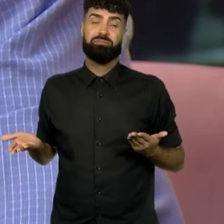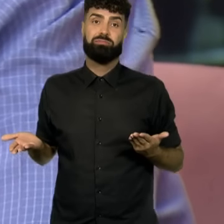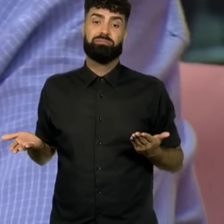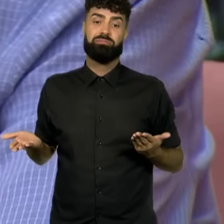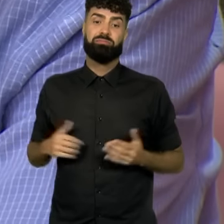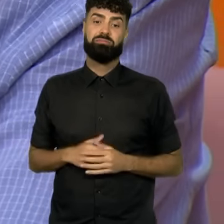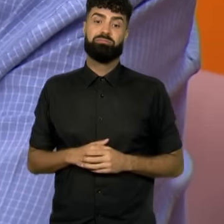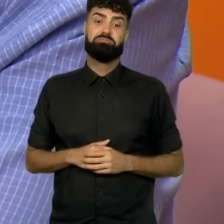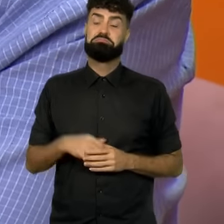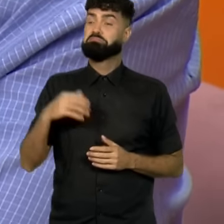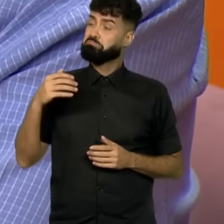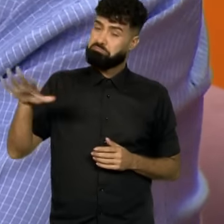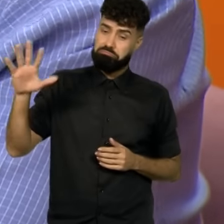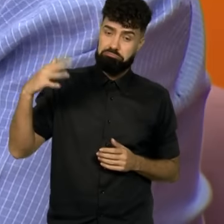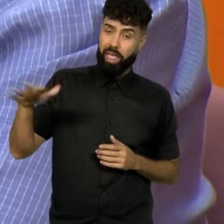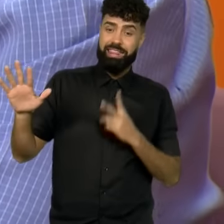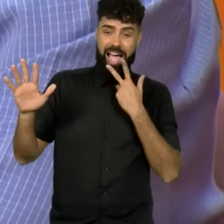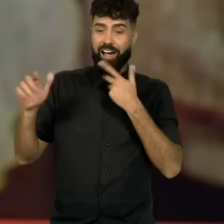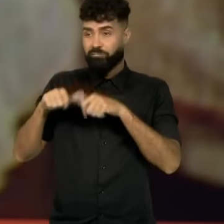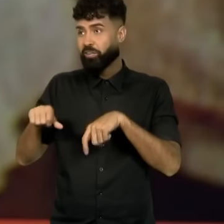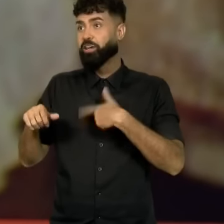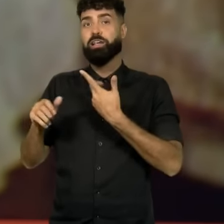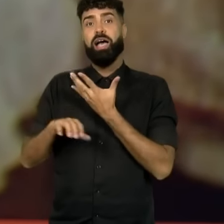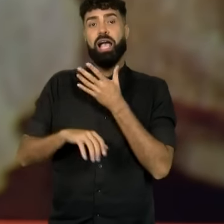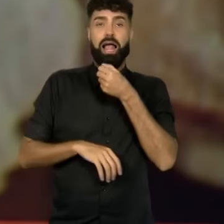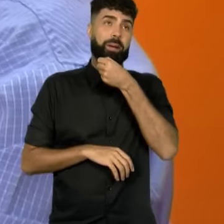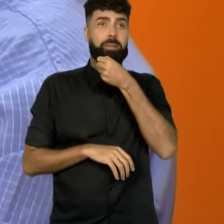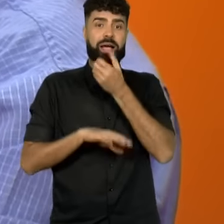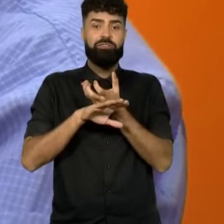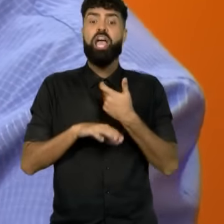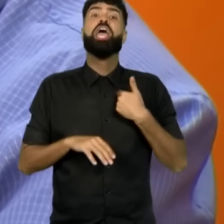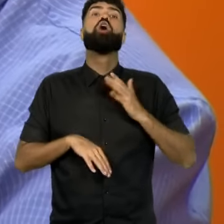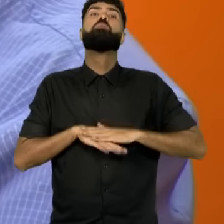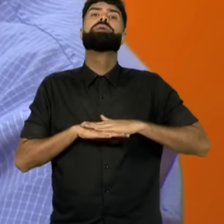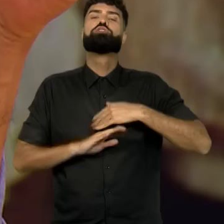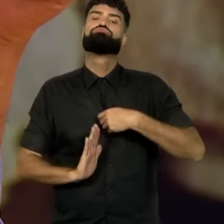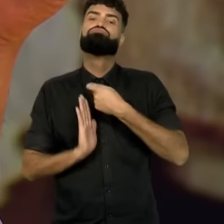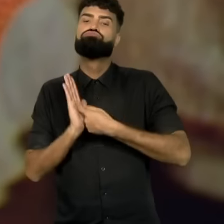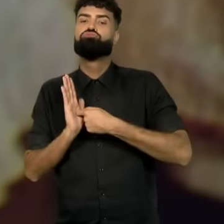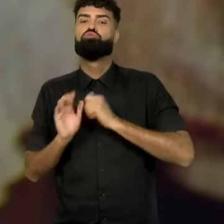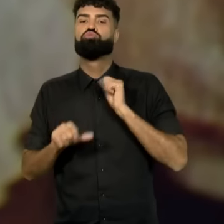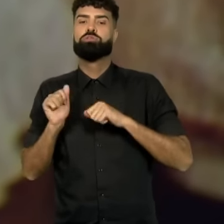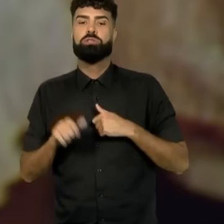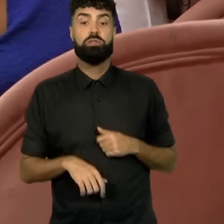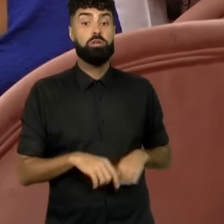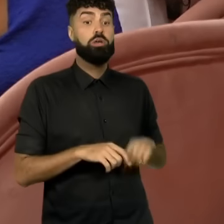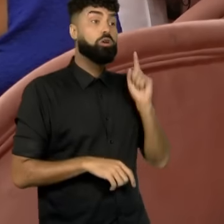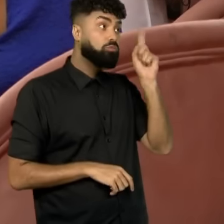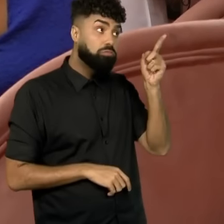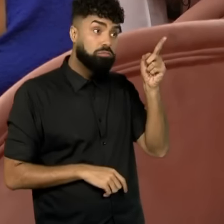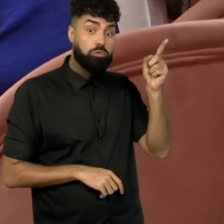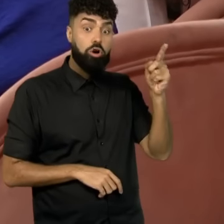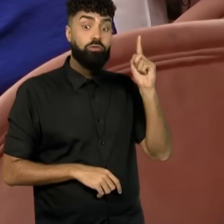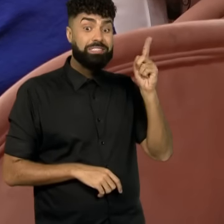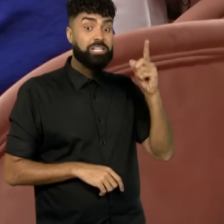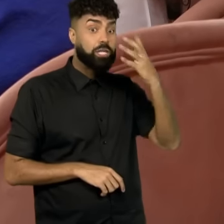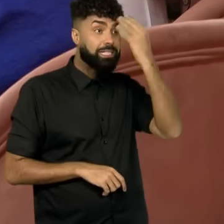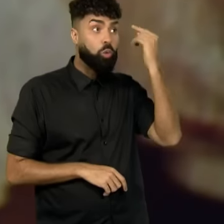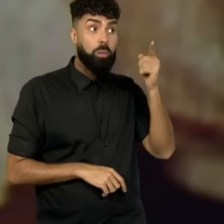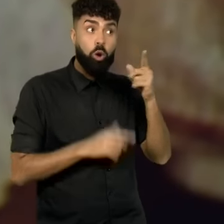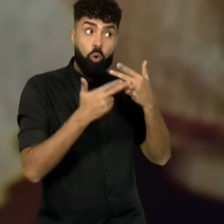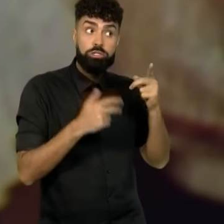Aí, ela está botando voz no estúdio, eu mesmo mudei. Era um peito só, cheio de promessa, era só... Você está esquecendo o